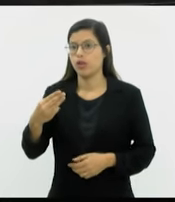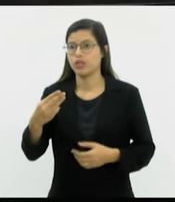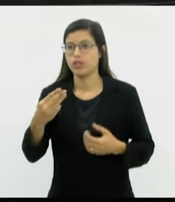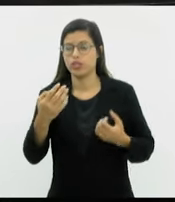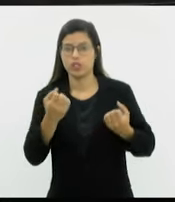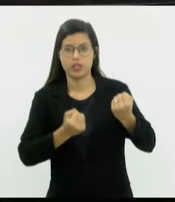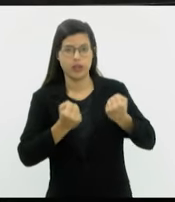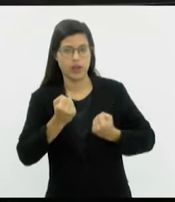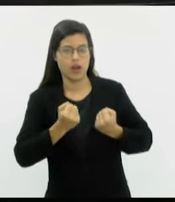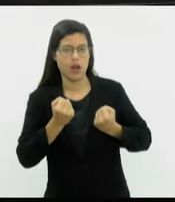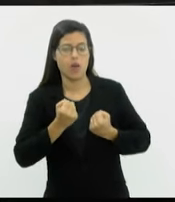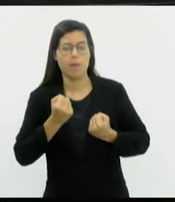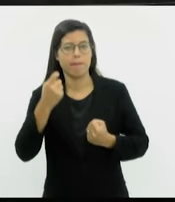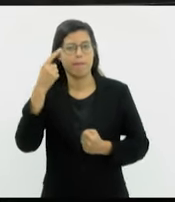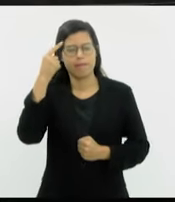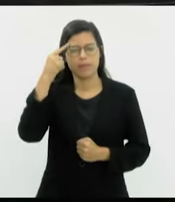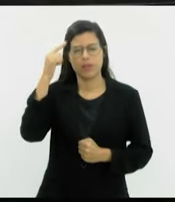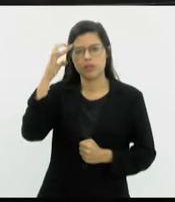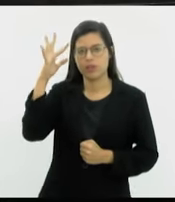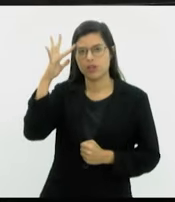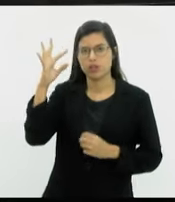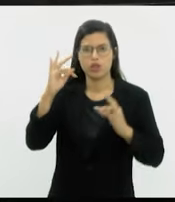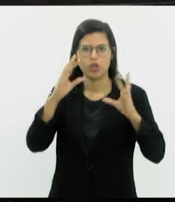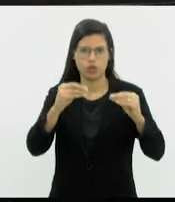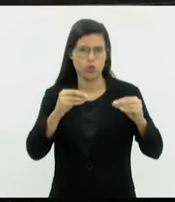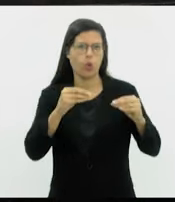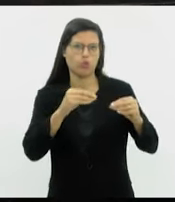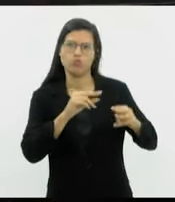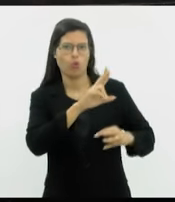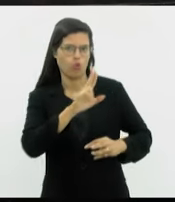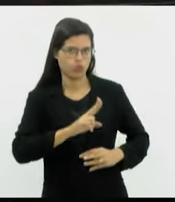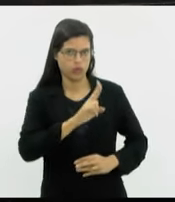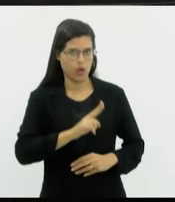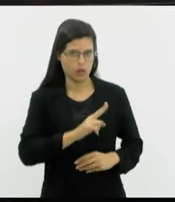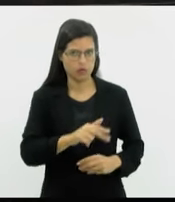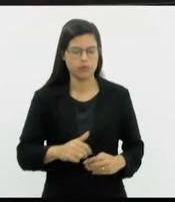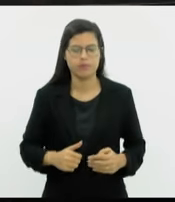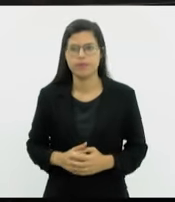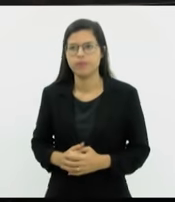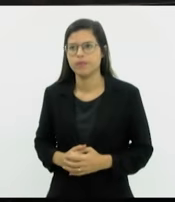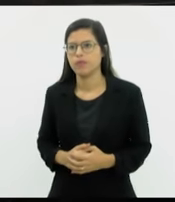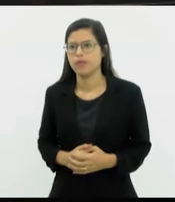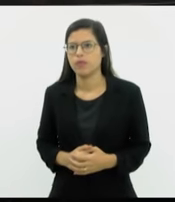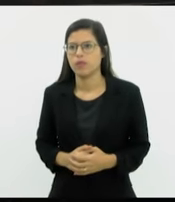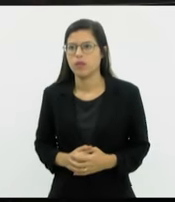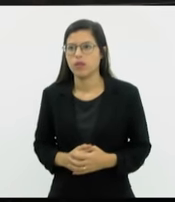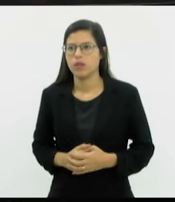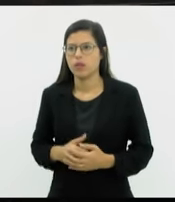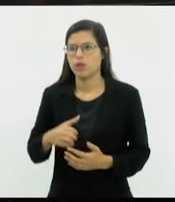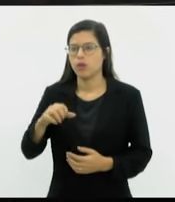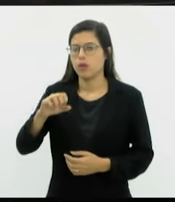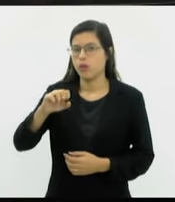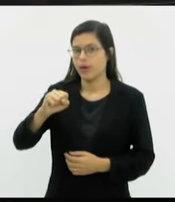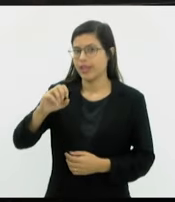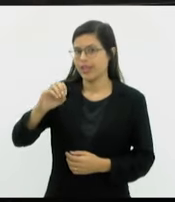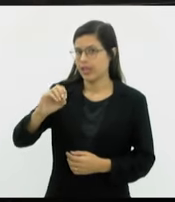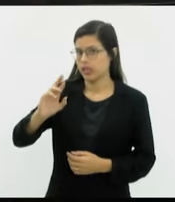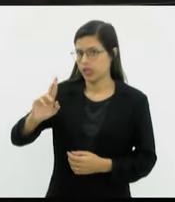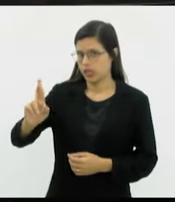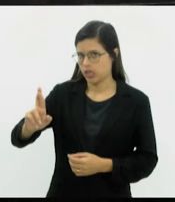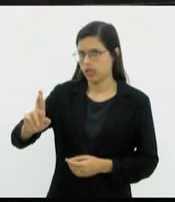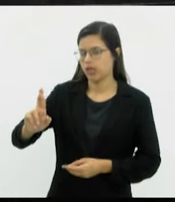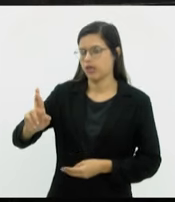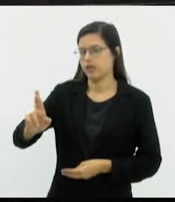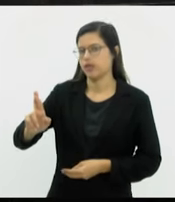imaginar que todos estivessem rodando, a uma taxa de R$ 80,